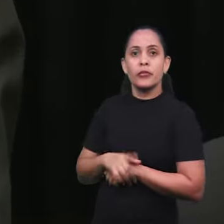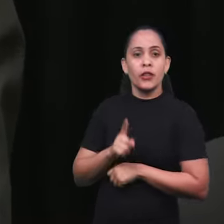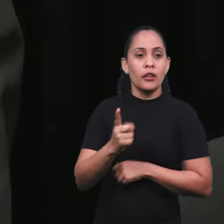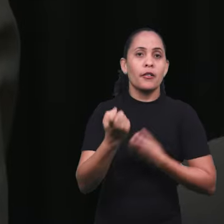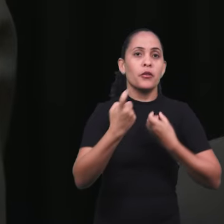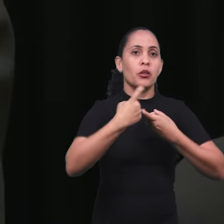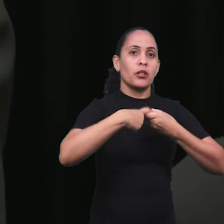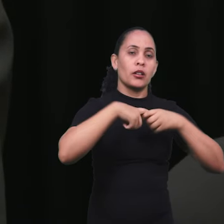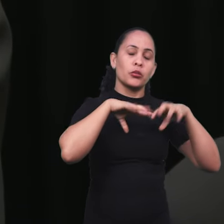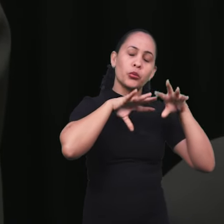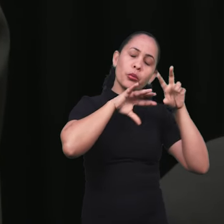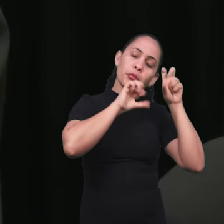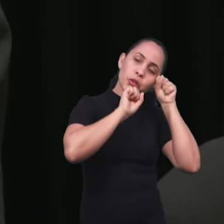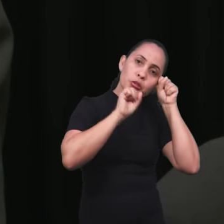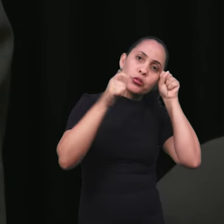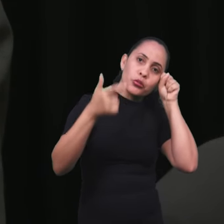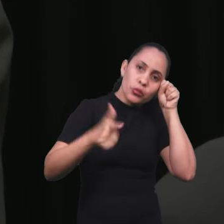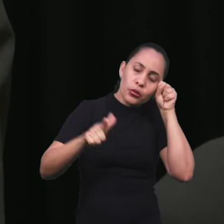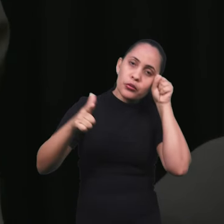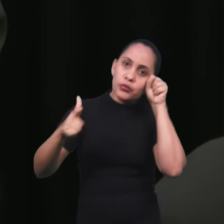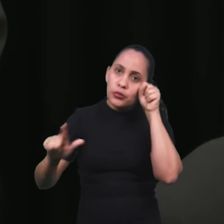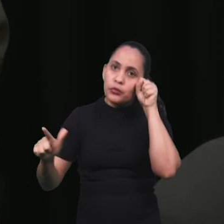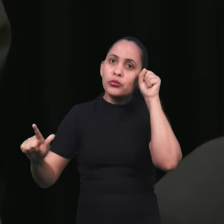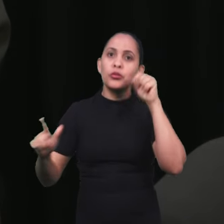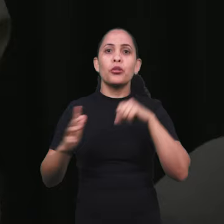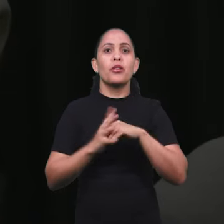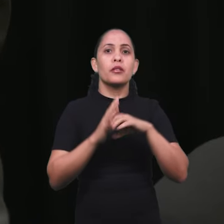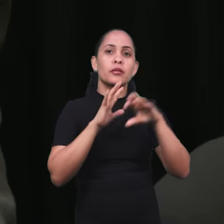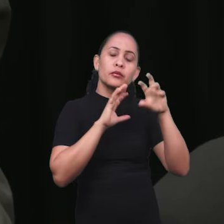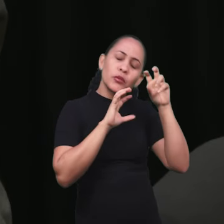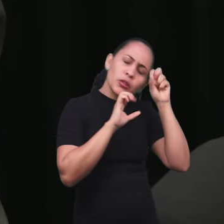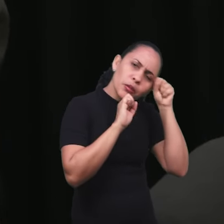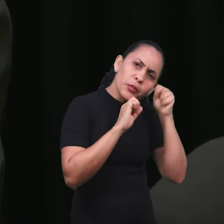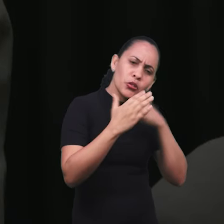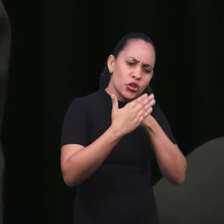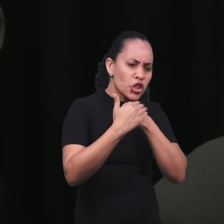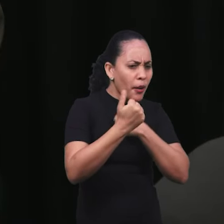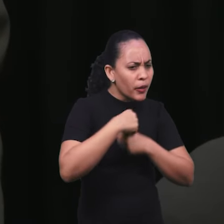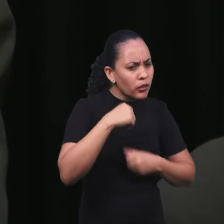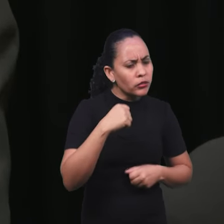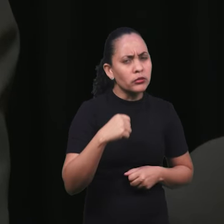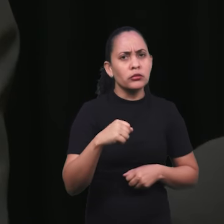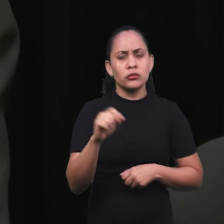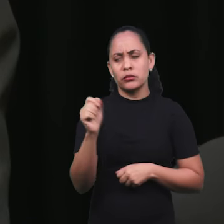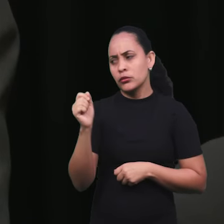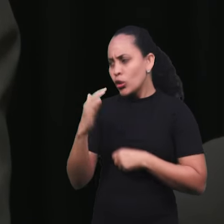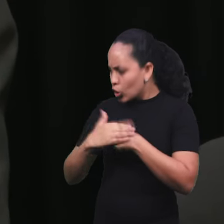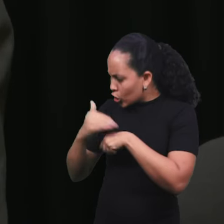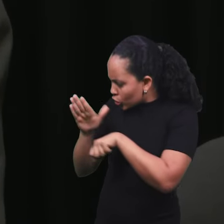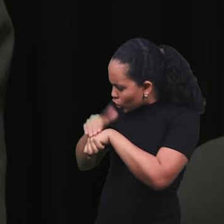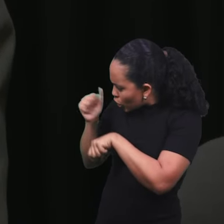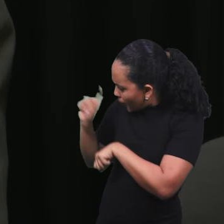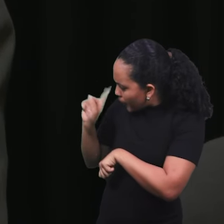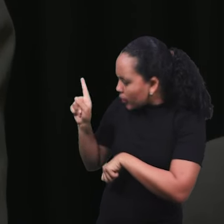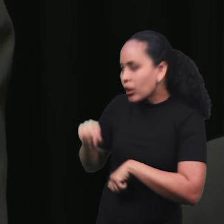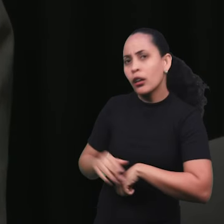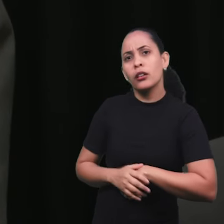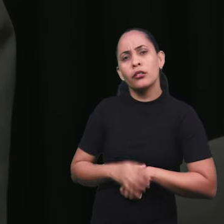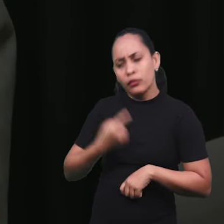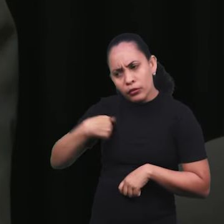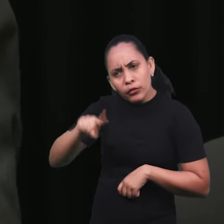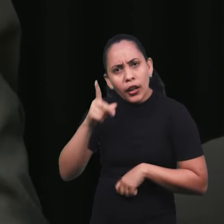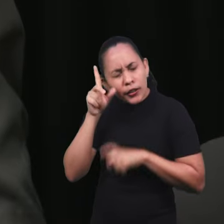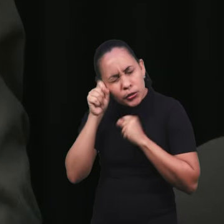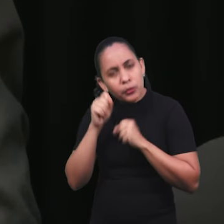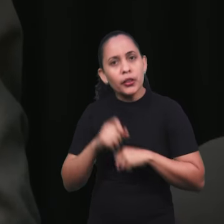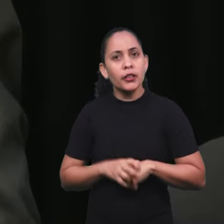senão ele ia mandar dormir de novo. E de novo, e vai dormir, pô. Eu não estou chamando coisa nenhuma, você está com... Né? Mas